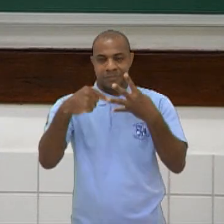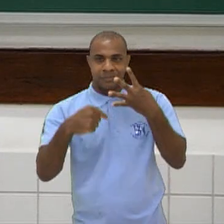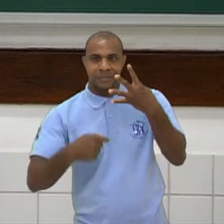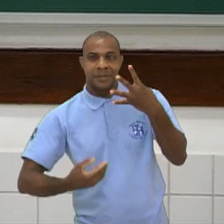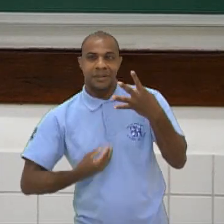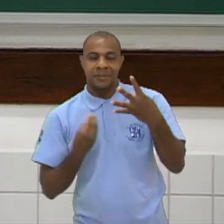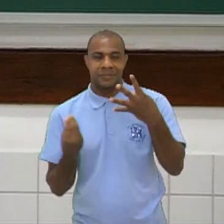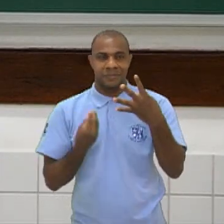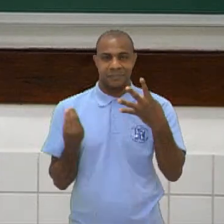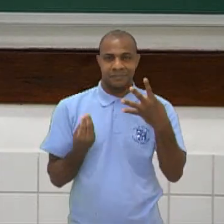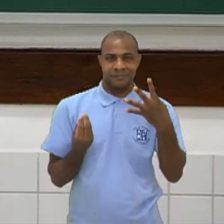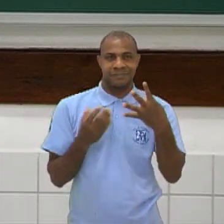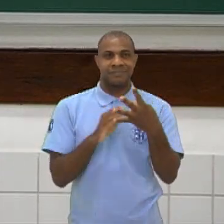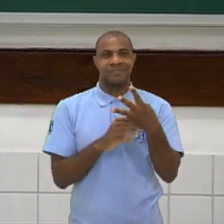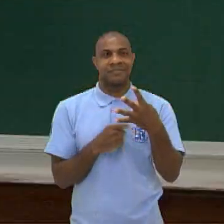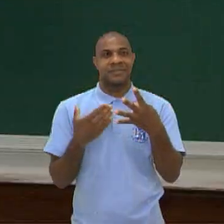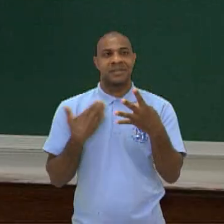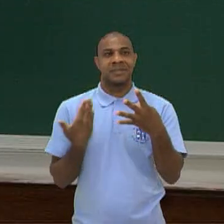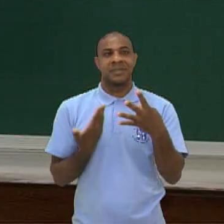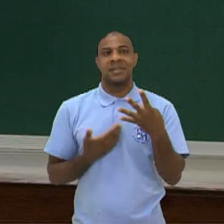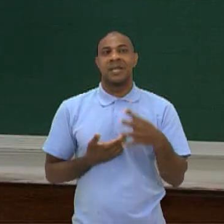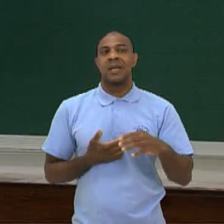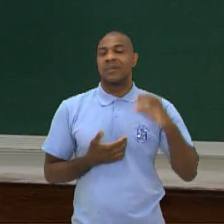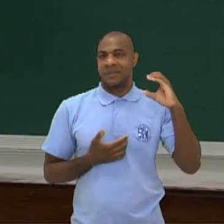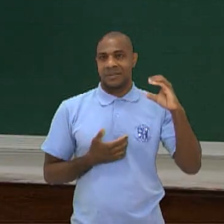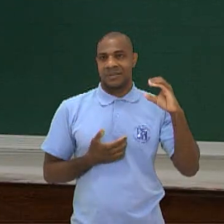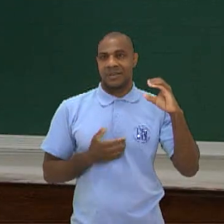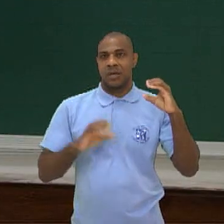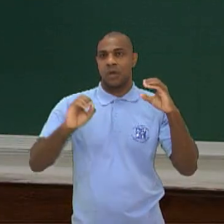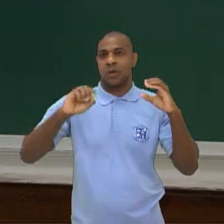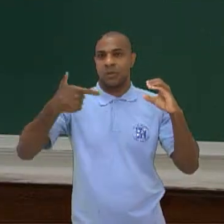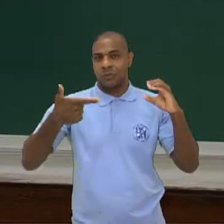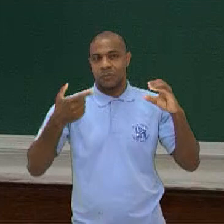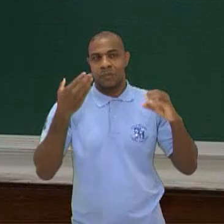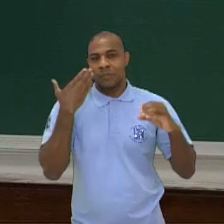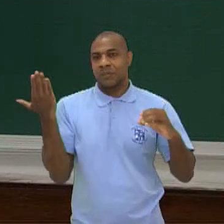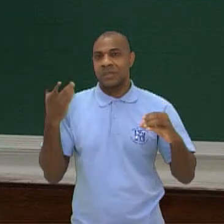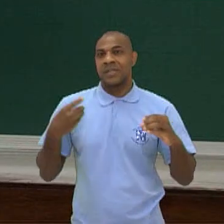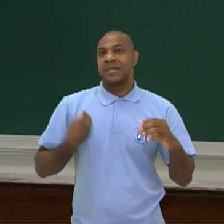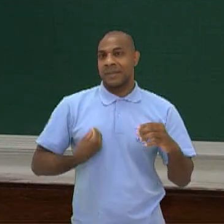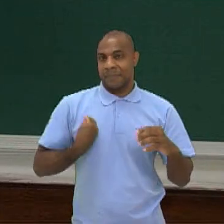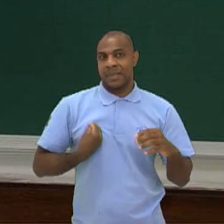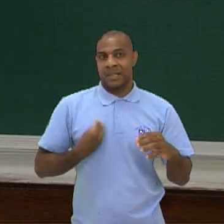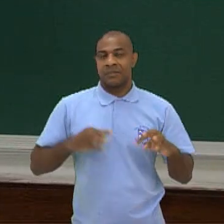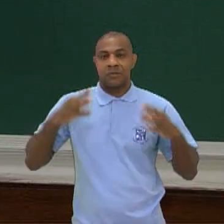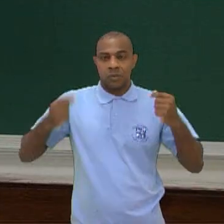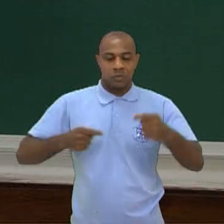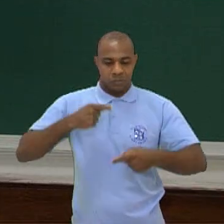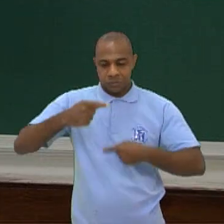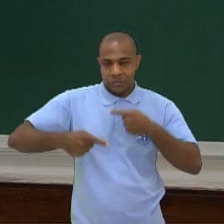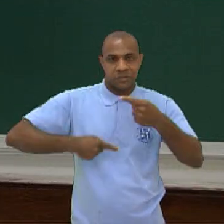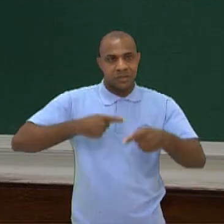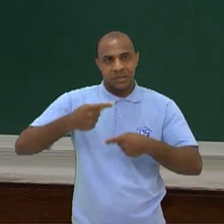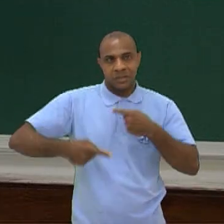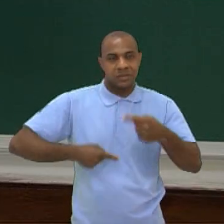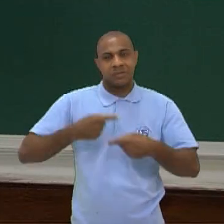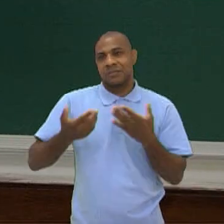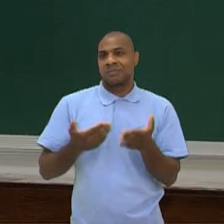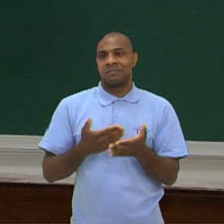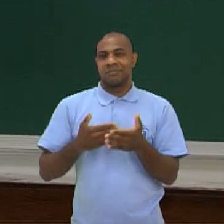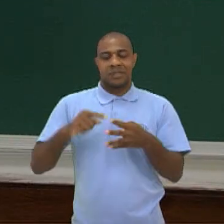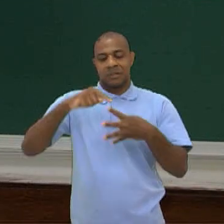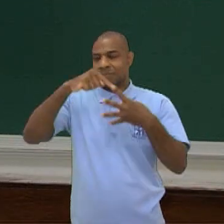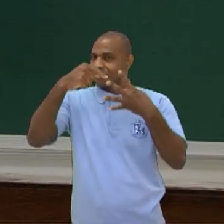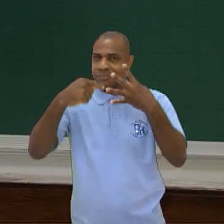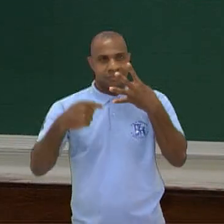que não foi explicado aqui ainda. Então, gente, é o oxigênio. O oxigênio está presente em todos os ciclos, tanto do carbono, quanto do enxofre, quanto